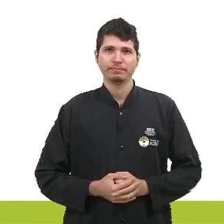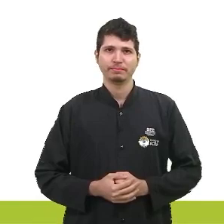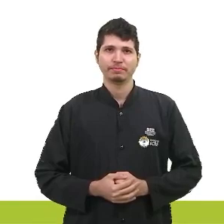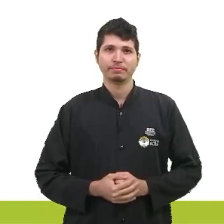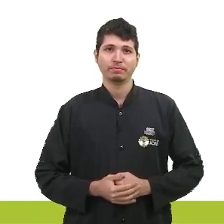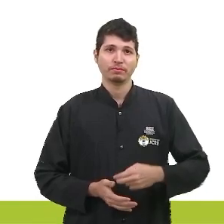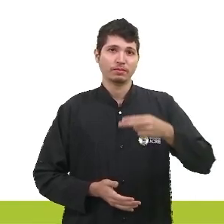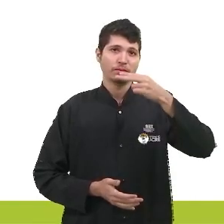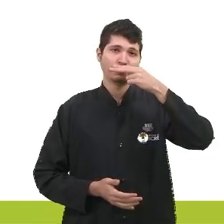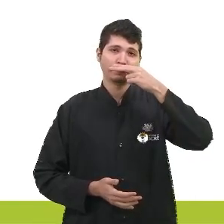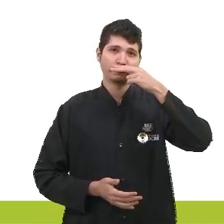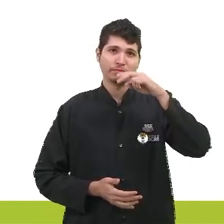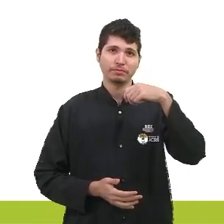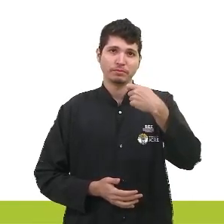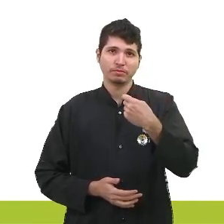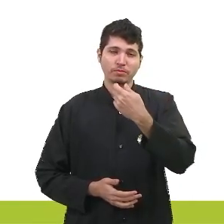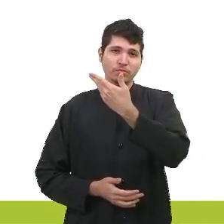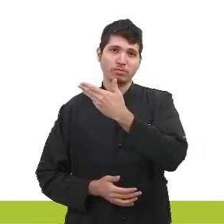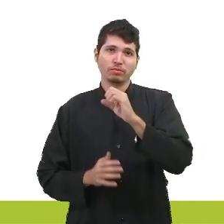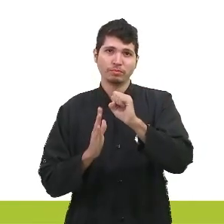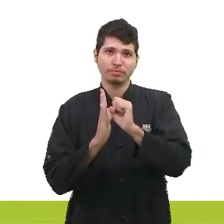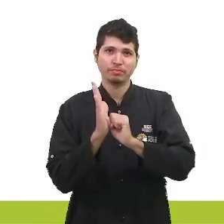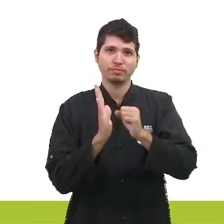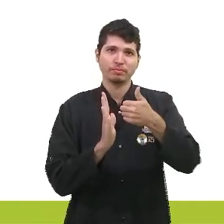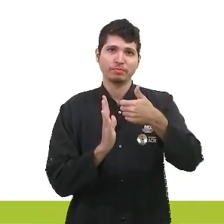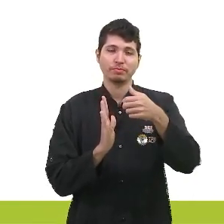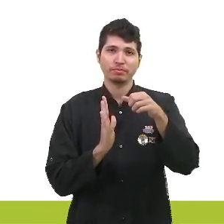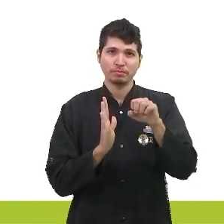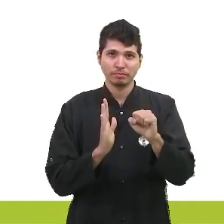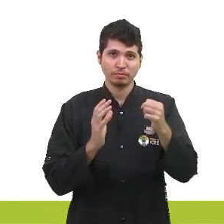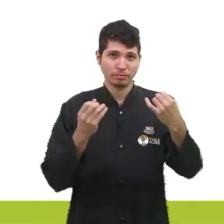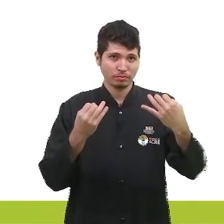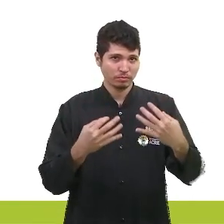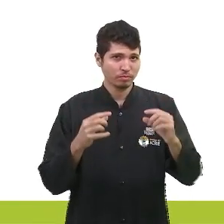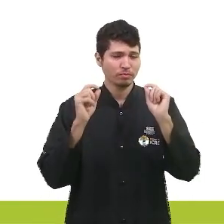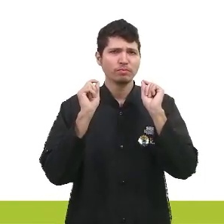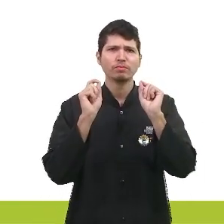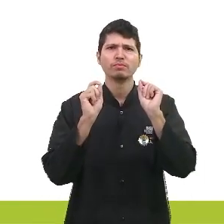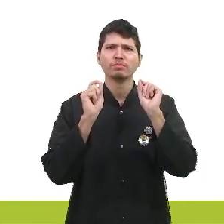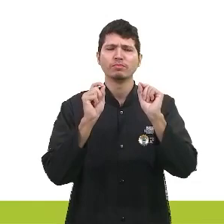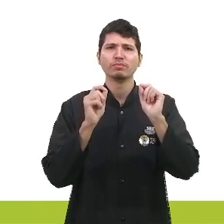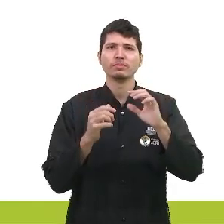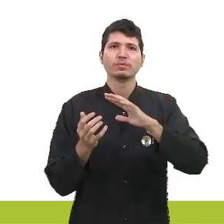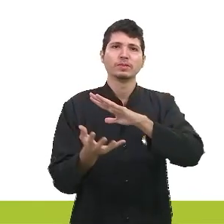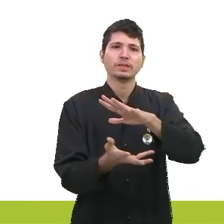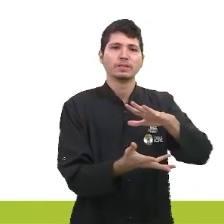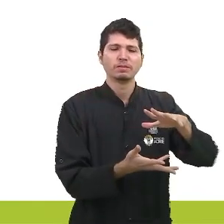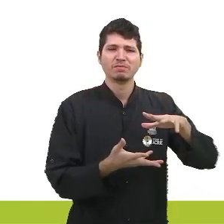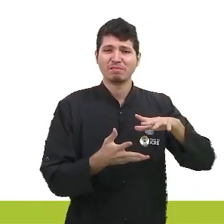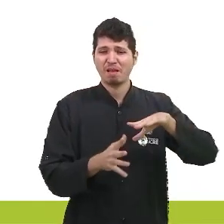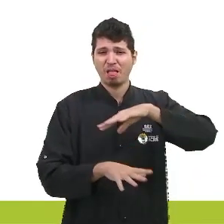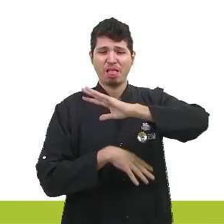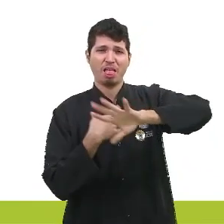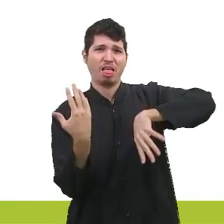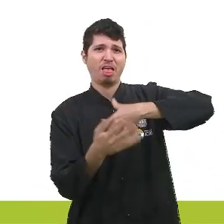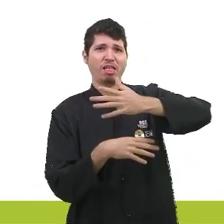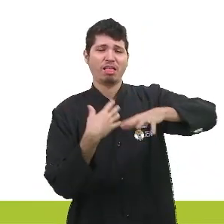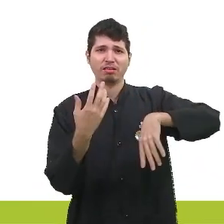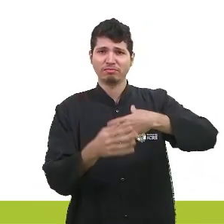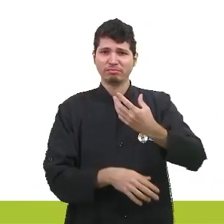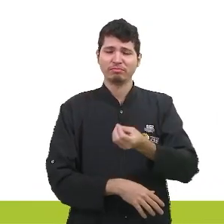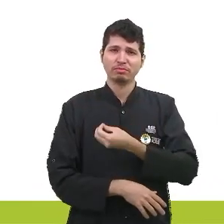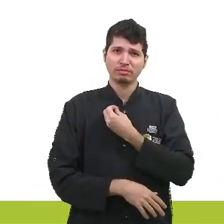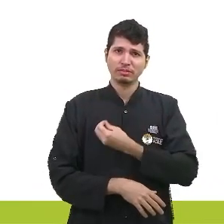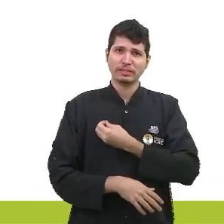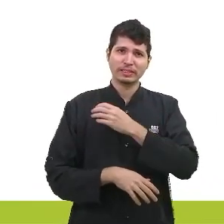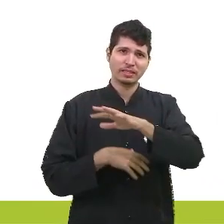nietzche já no século XVI ele vai dizer que o universo é caótico a vida é um transtorno existe o acaso